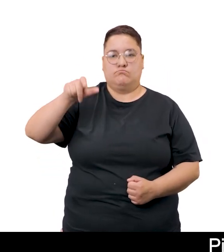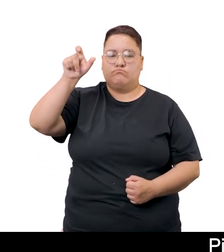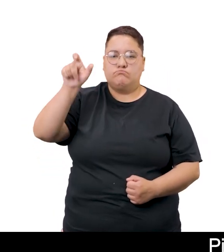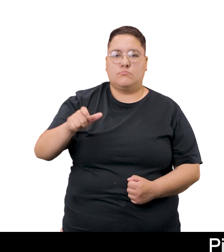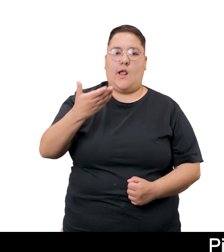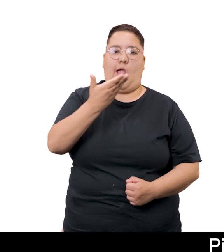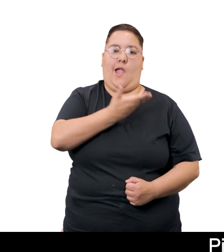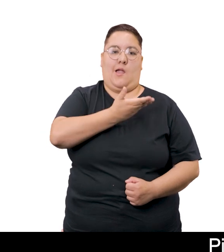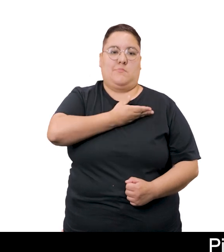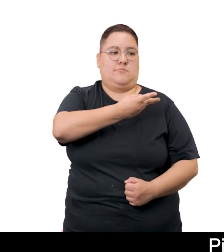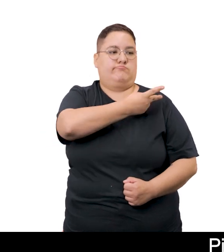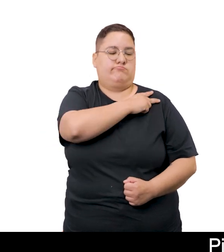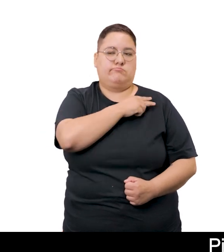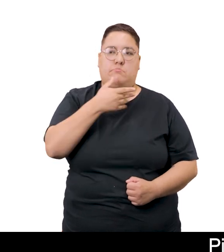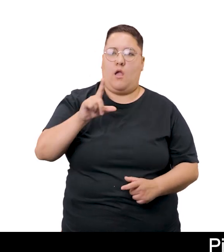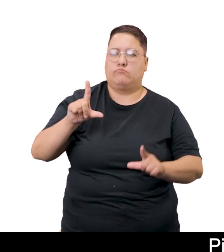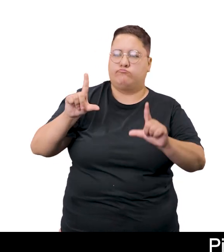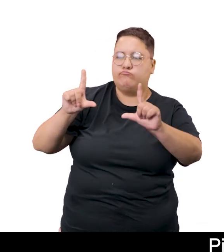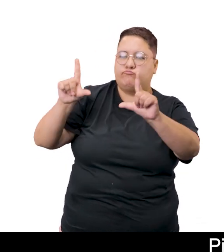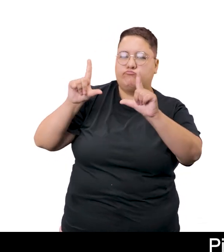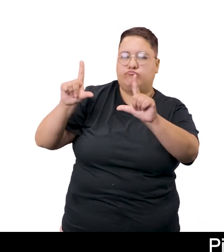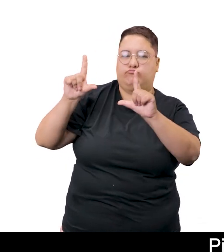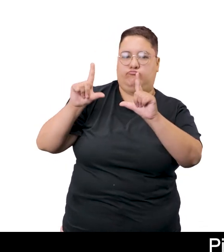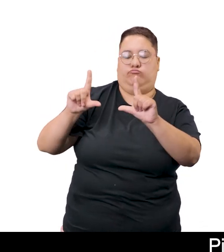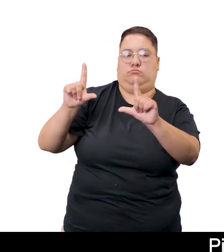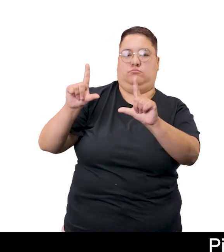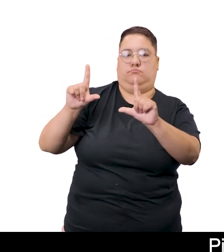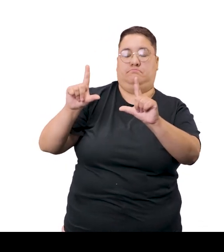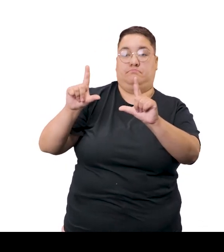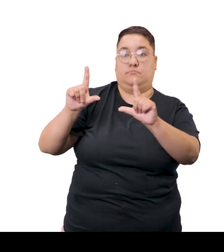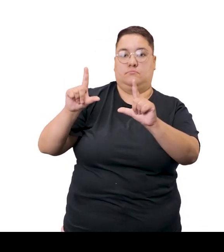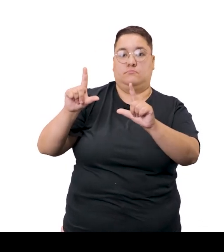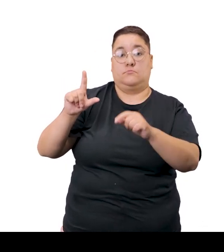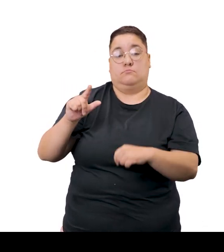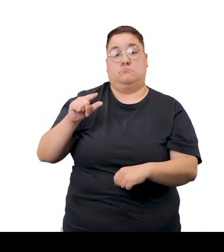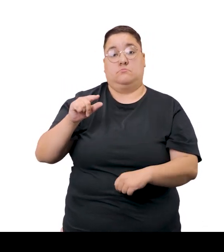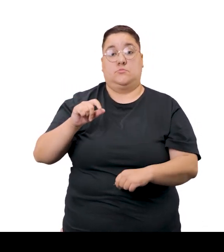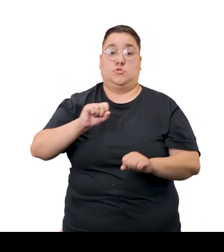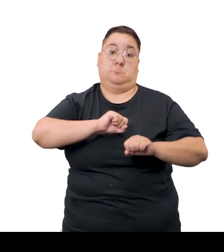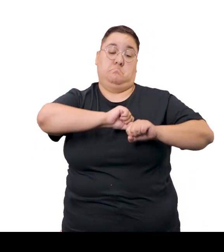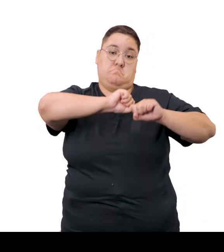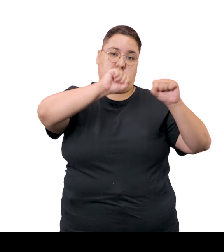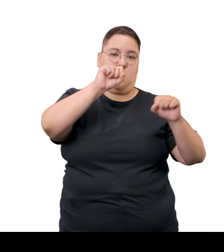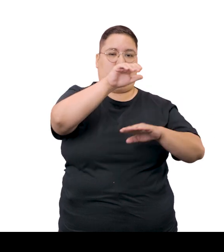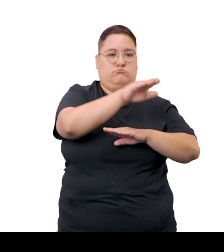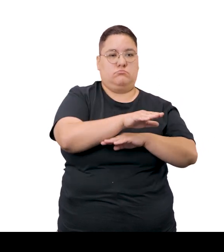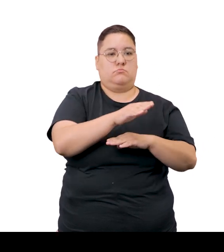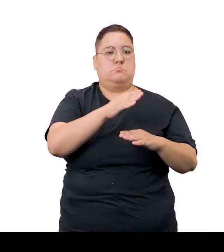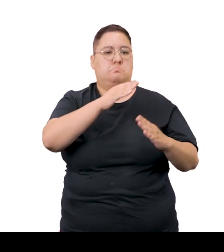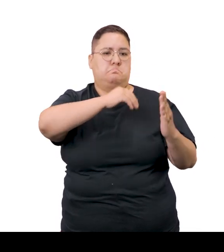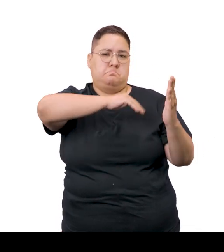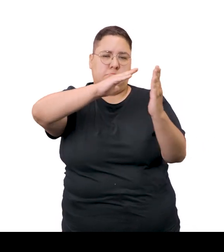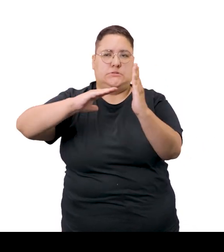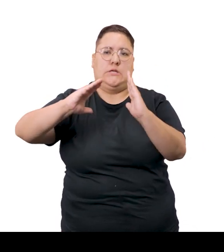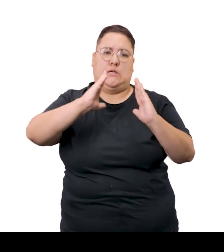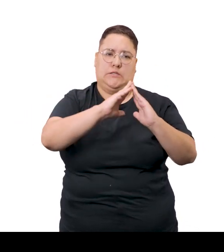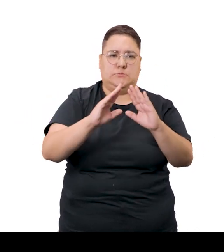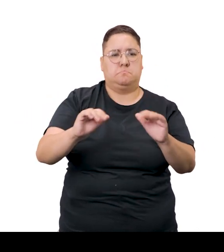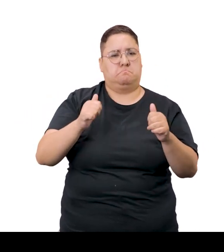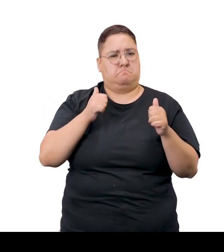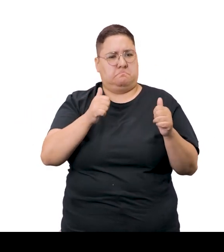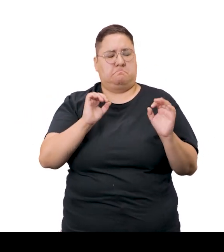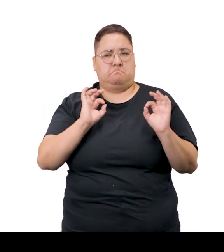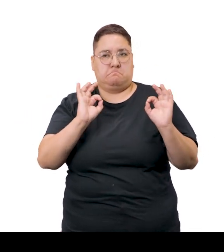Pigpen é uma das pessoas amigas que Catherine Opie mais retrata. Durante o dia, além de pintar casas